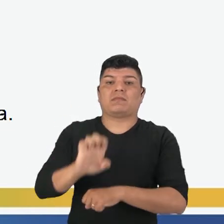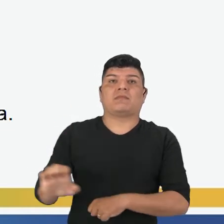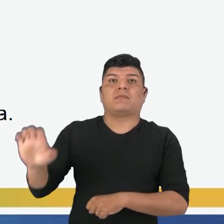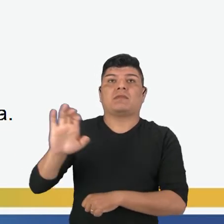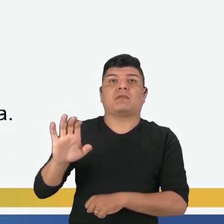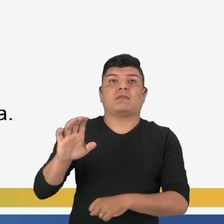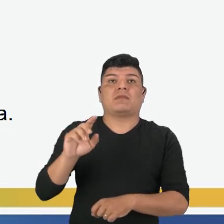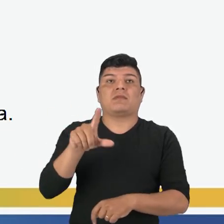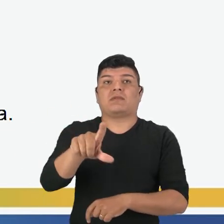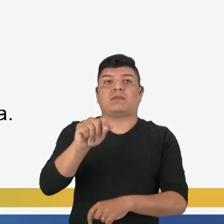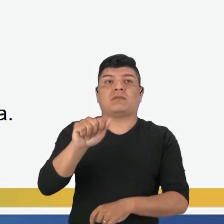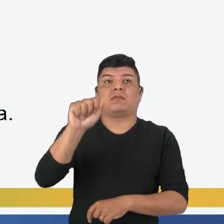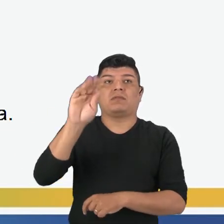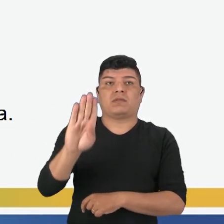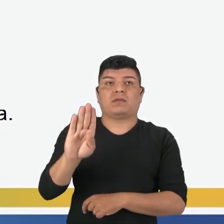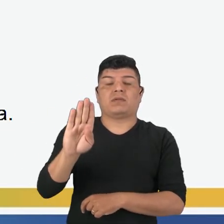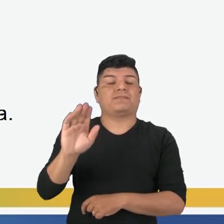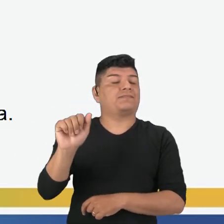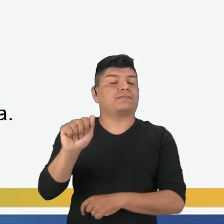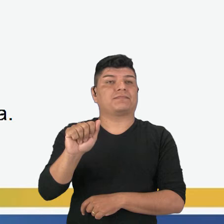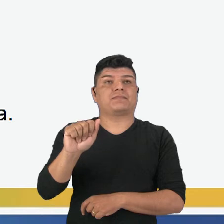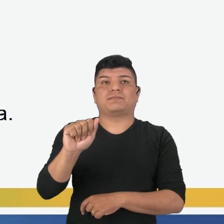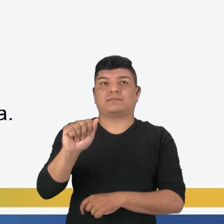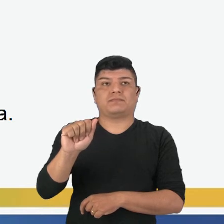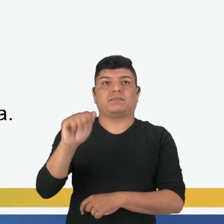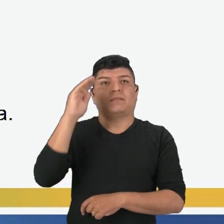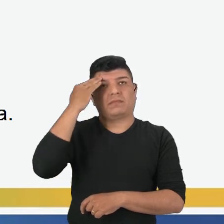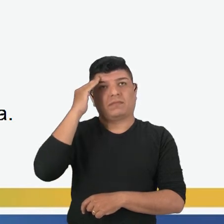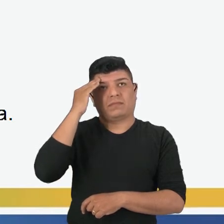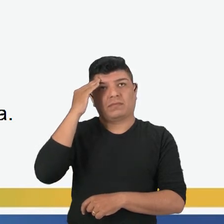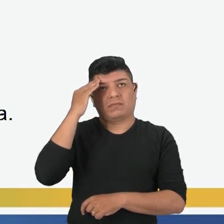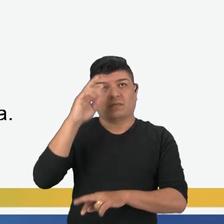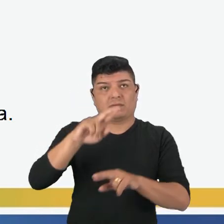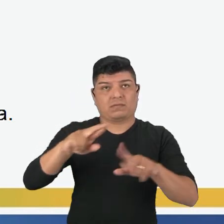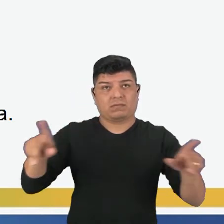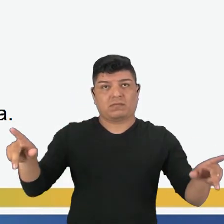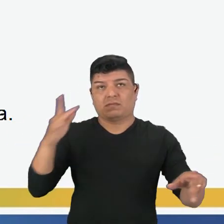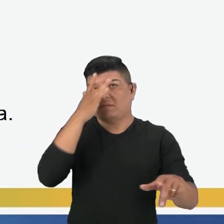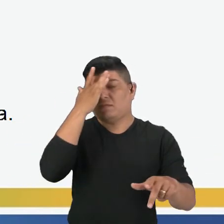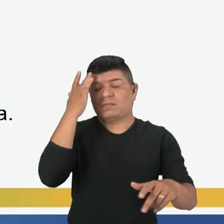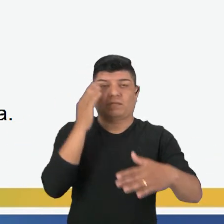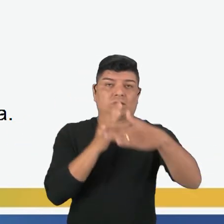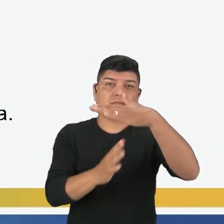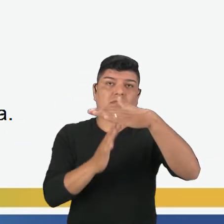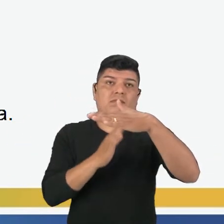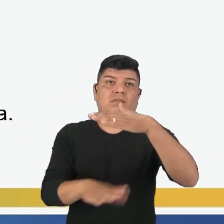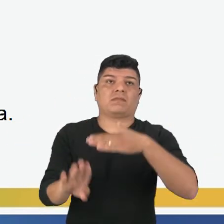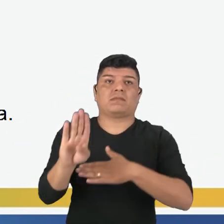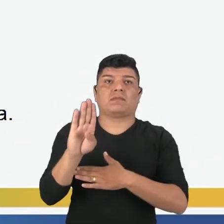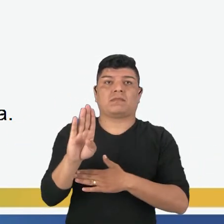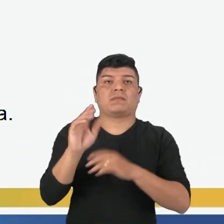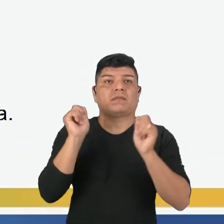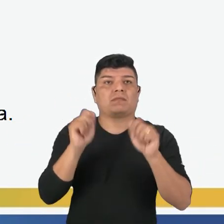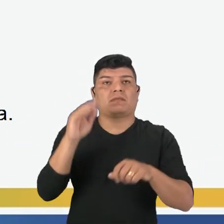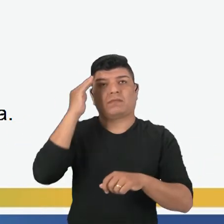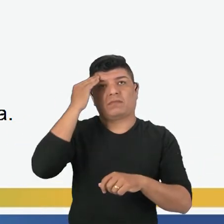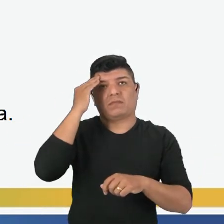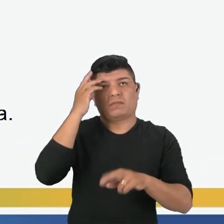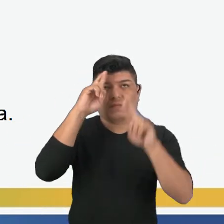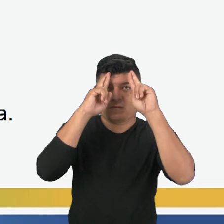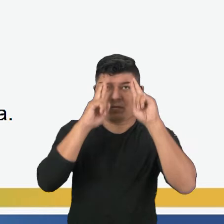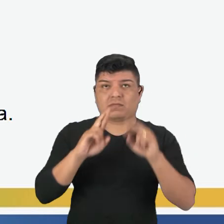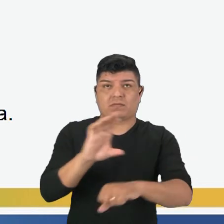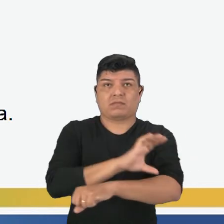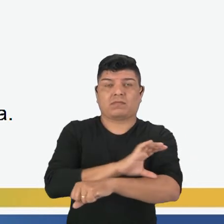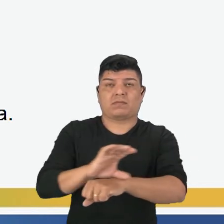esse fenômeno. Letra A, pode ser entendida como aversão ao cidadão estrangeiro. Letra B, pode ser entendido